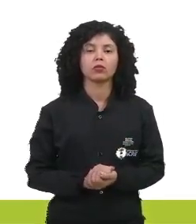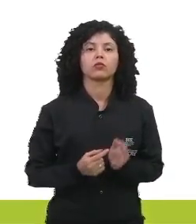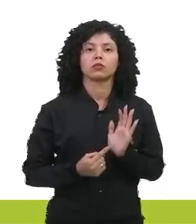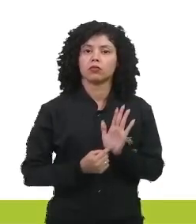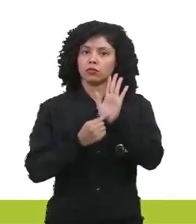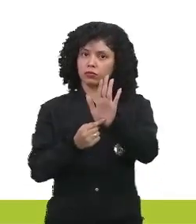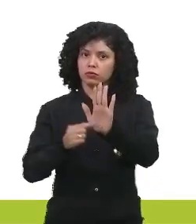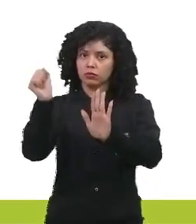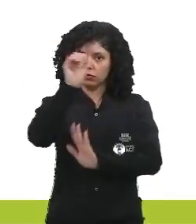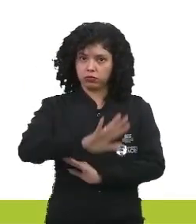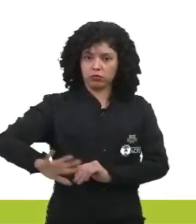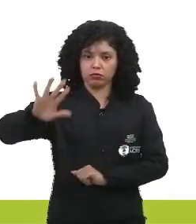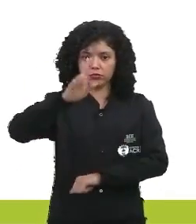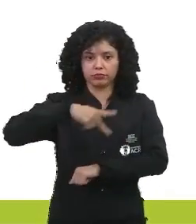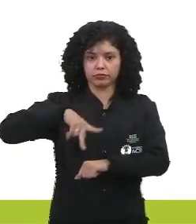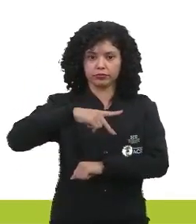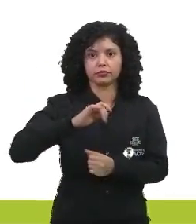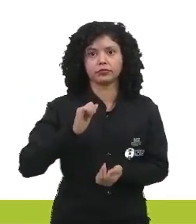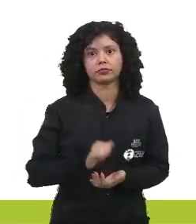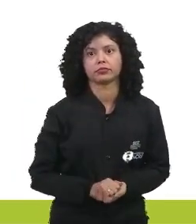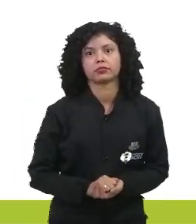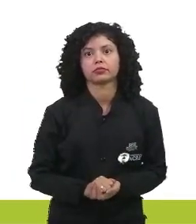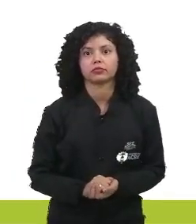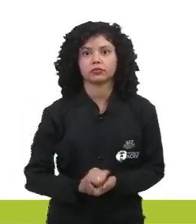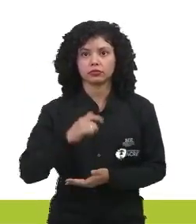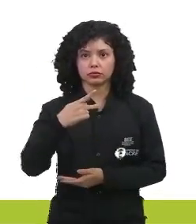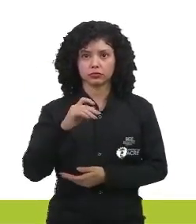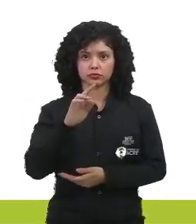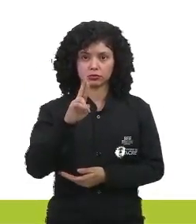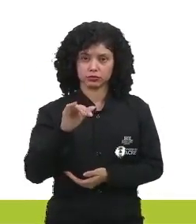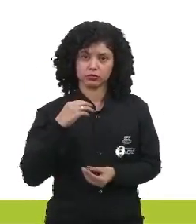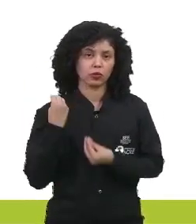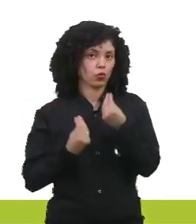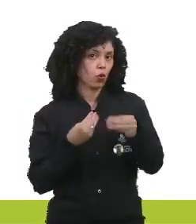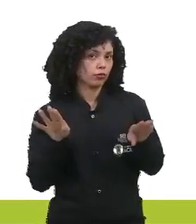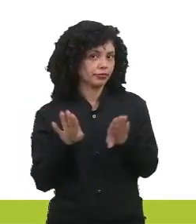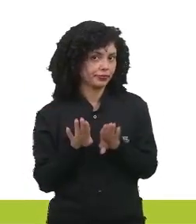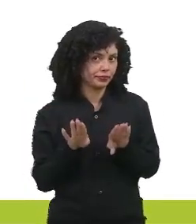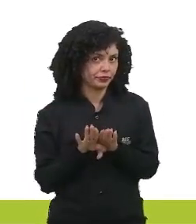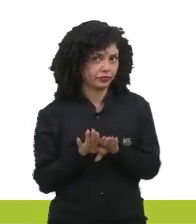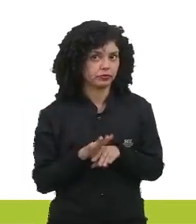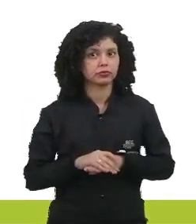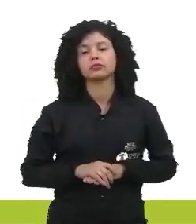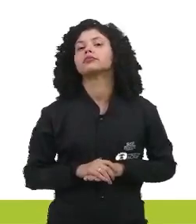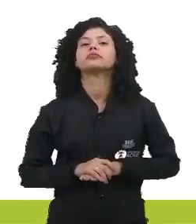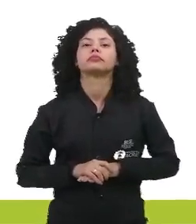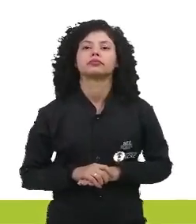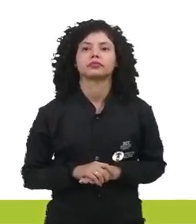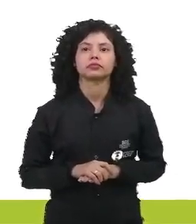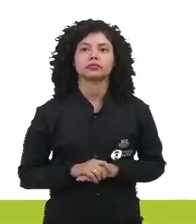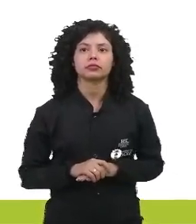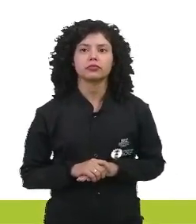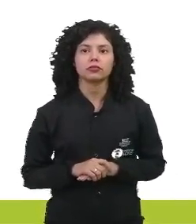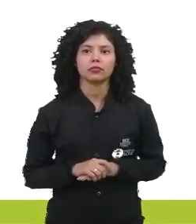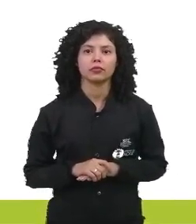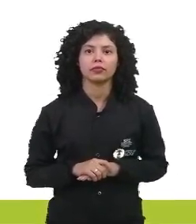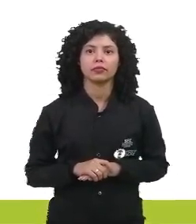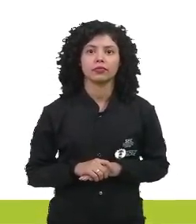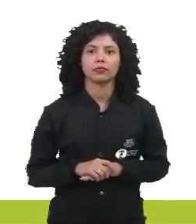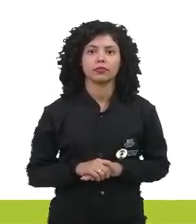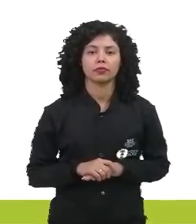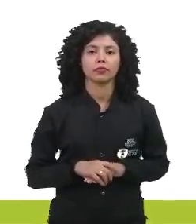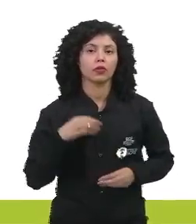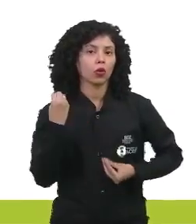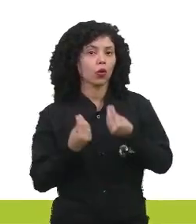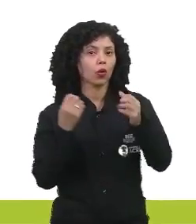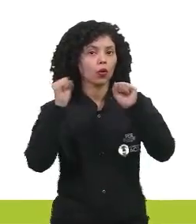indicar nacionalidade. Ah, fulano é português. Como também ele serve